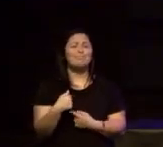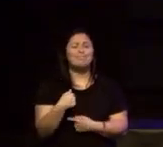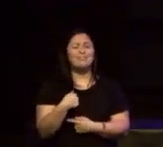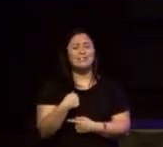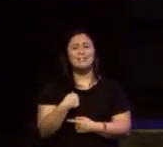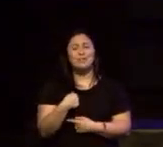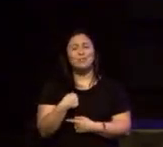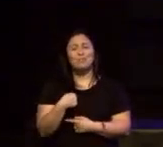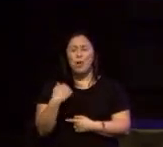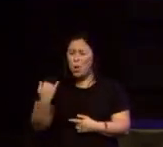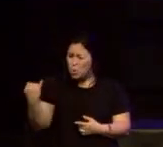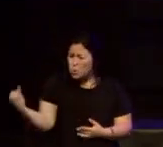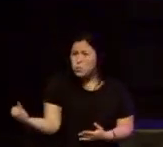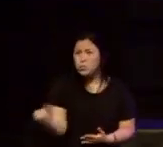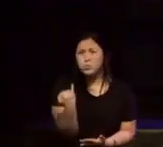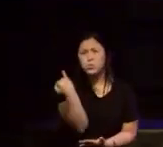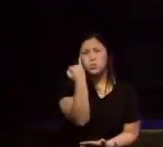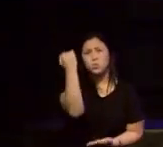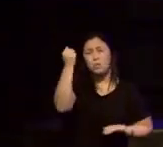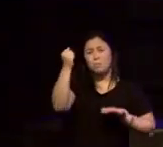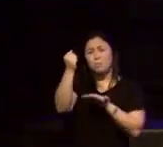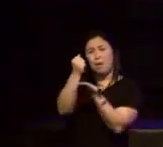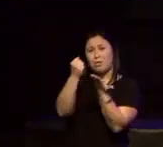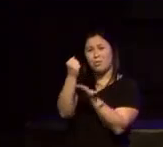valorizaram algo muito importante.